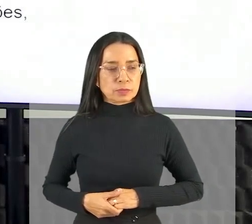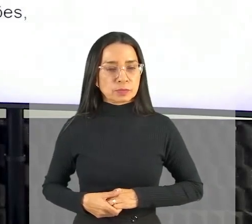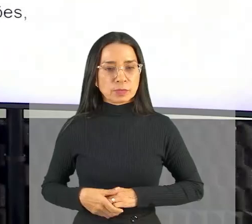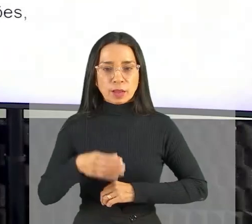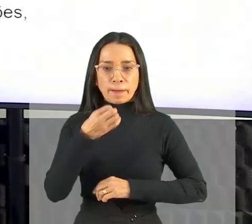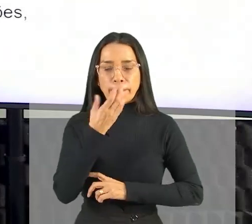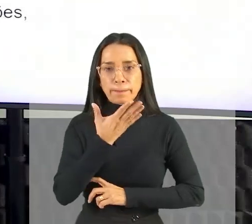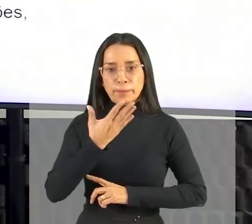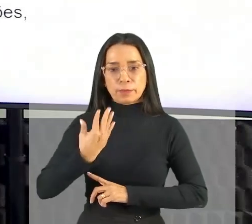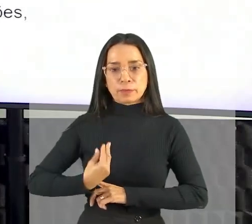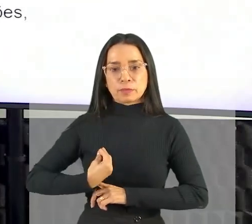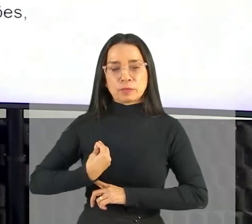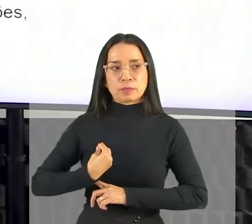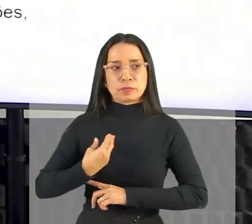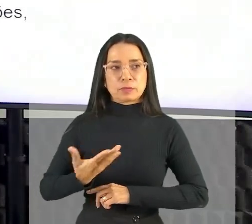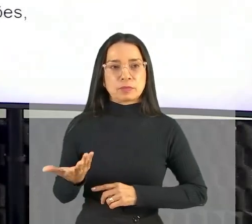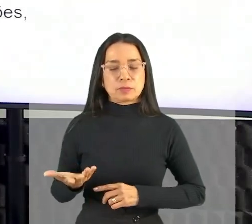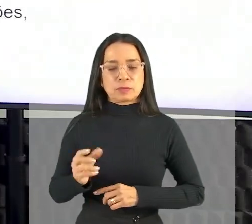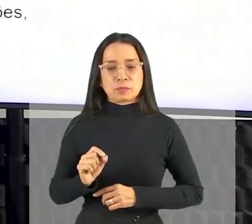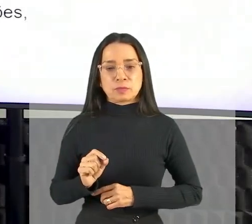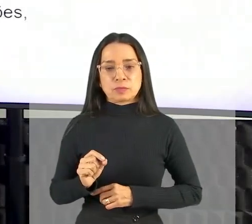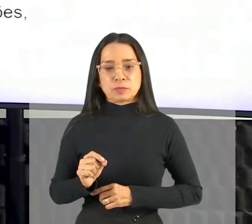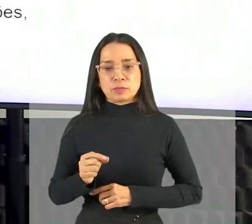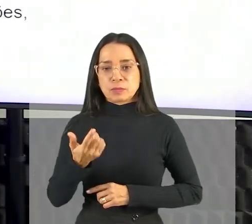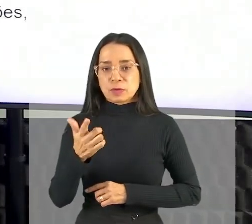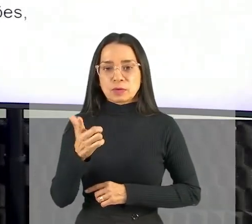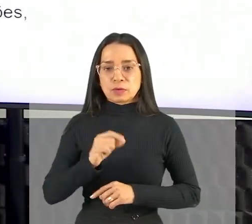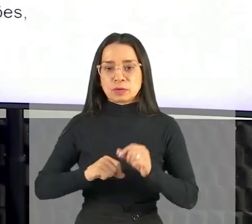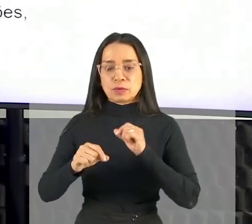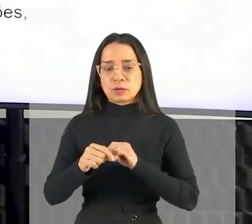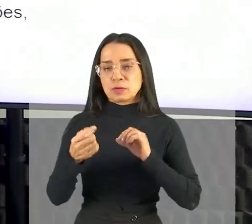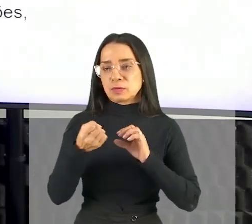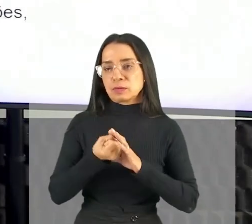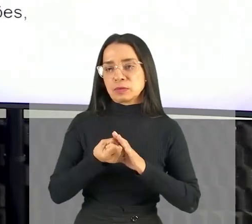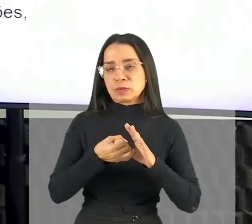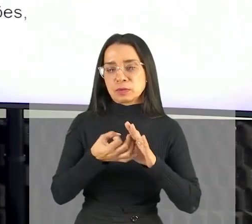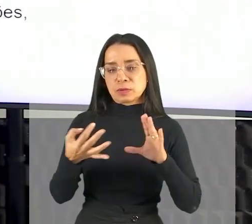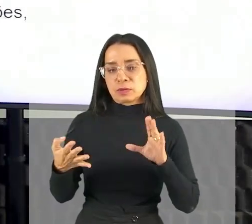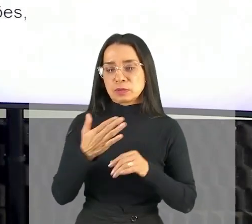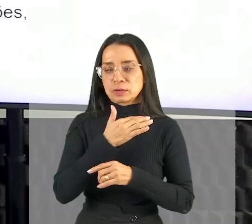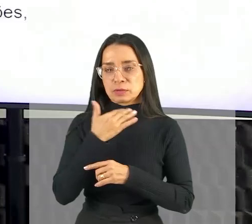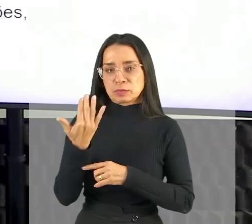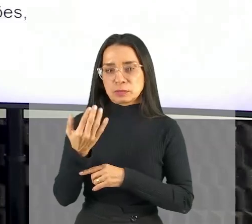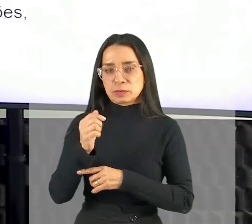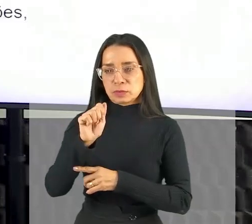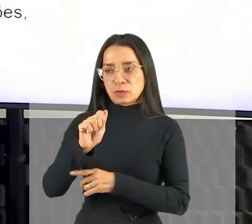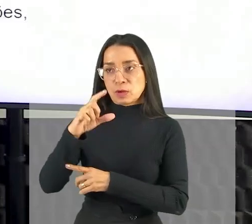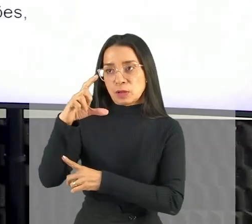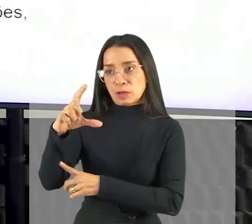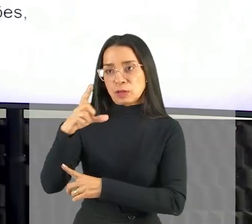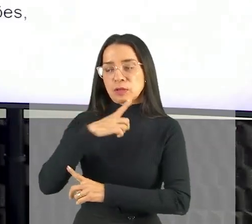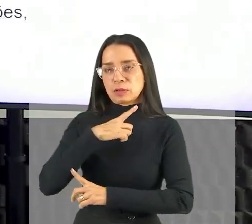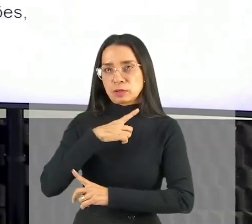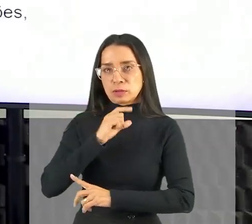né não não tem o caráter de letalidade que o azão tem